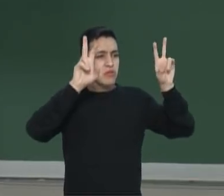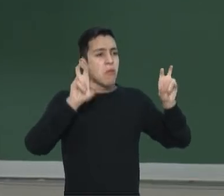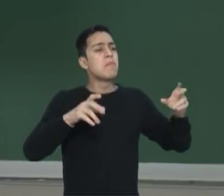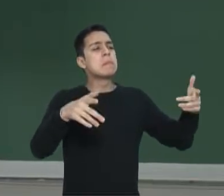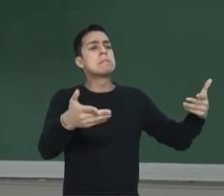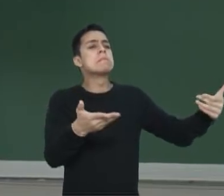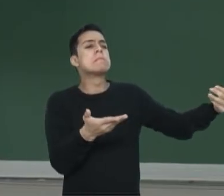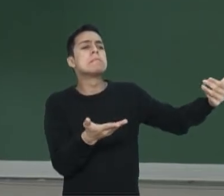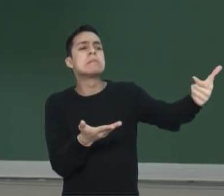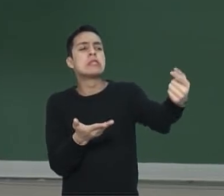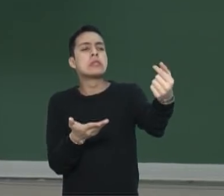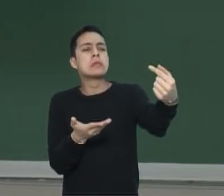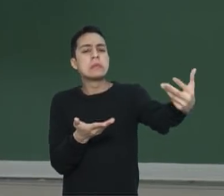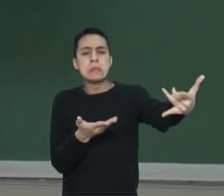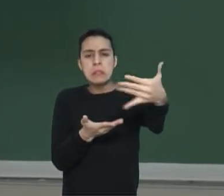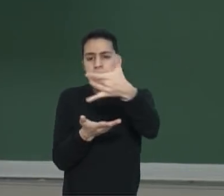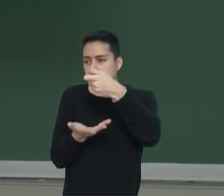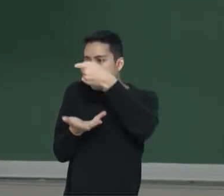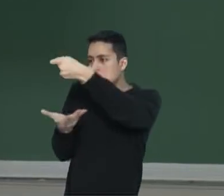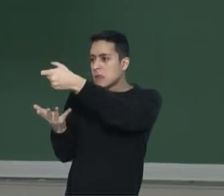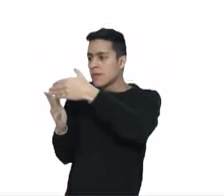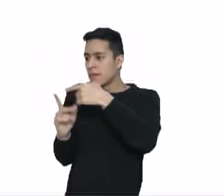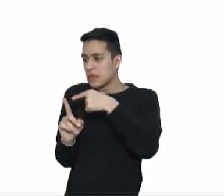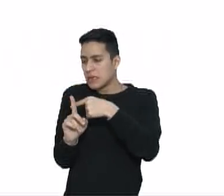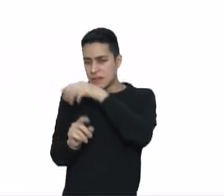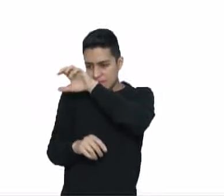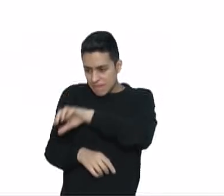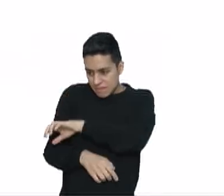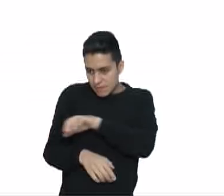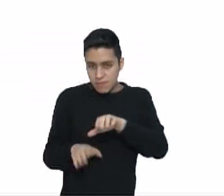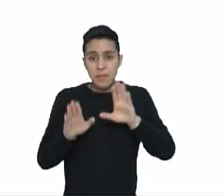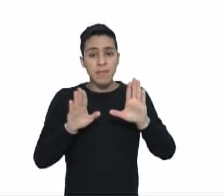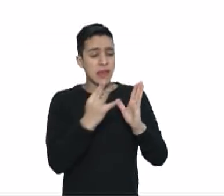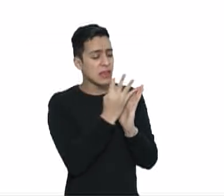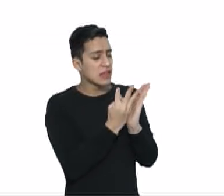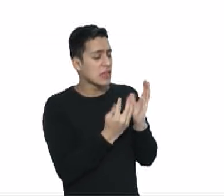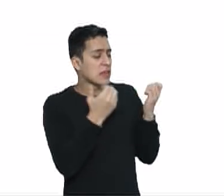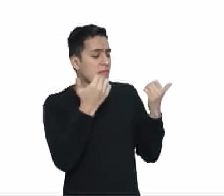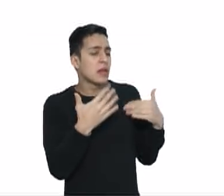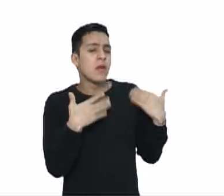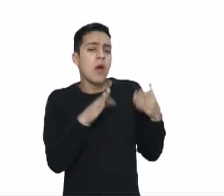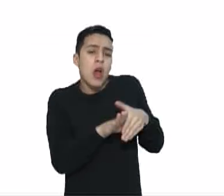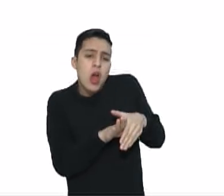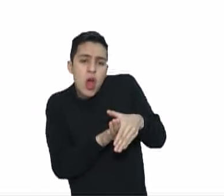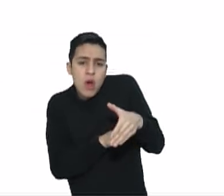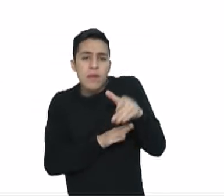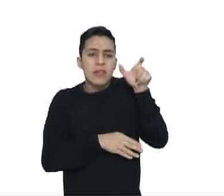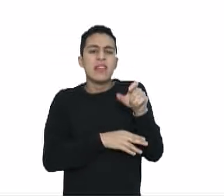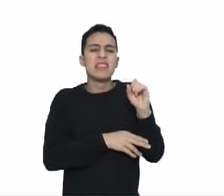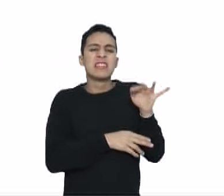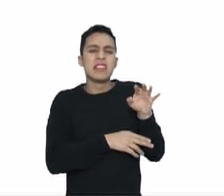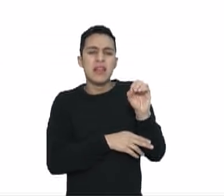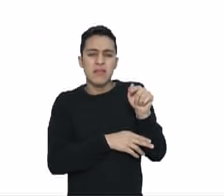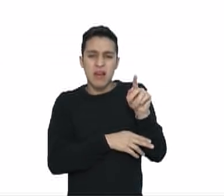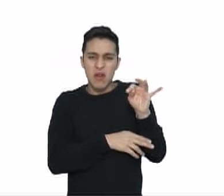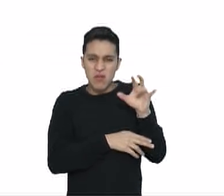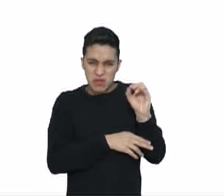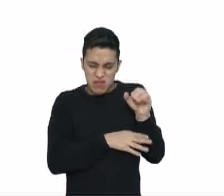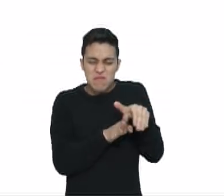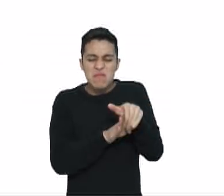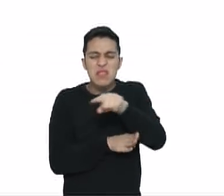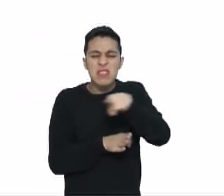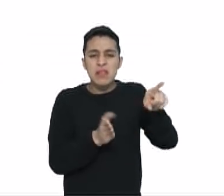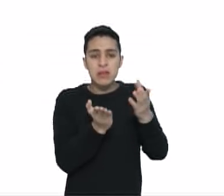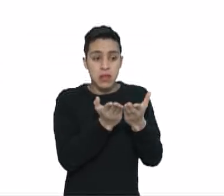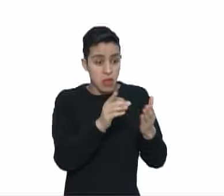igreja. Ele pedia que fizessem isso. De acordo com o texto, qual era a recomendação feita por Santo Agostinho aos cristãos? Todo cristão deveria